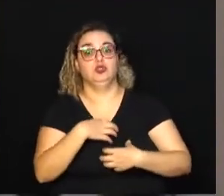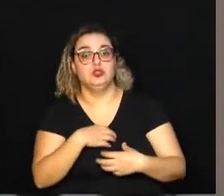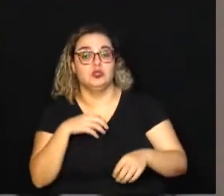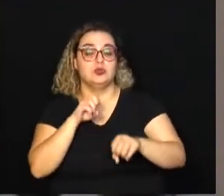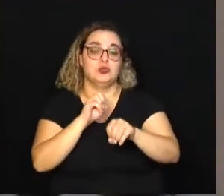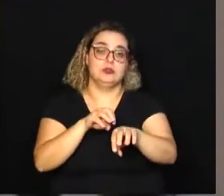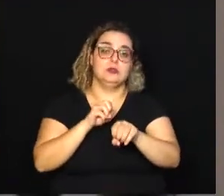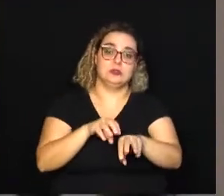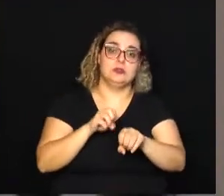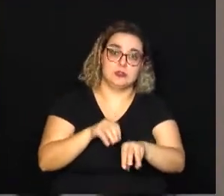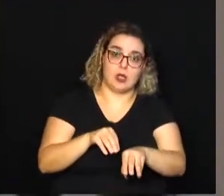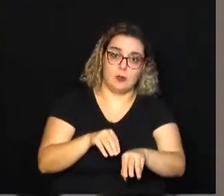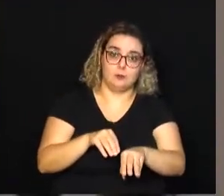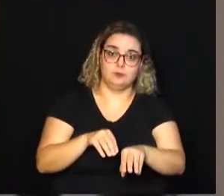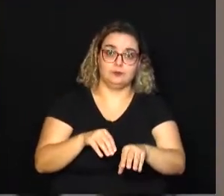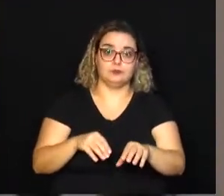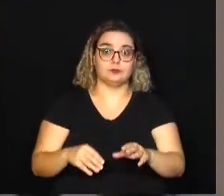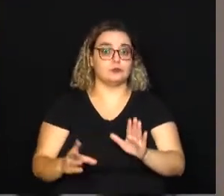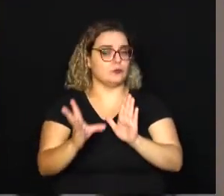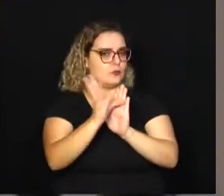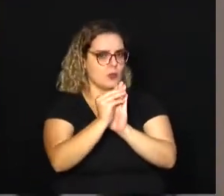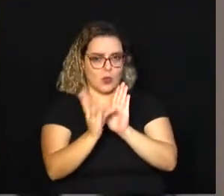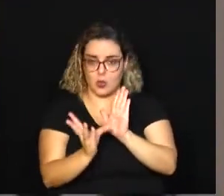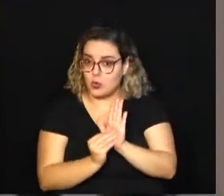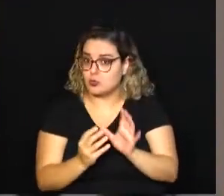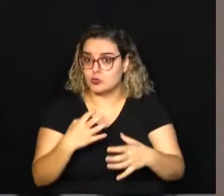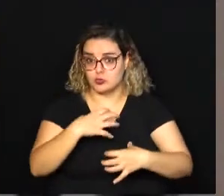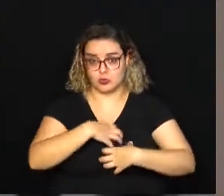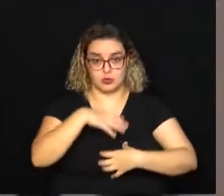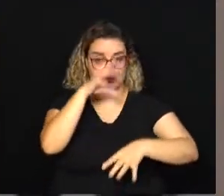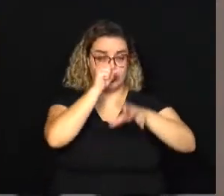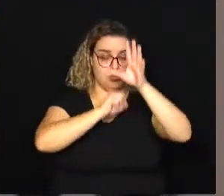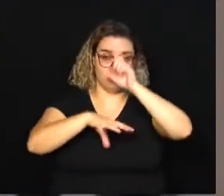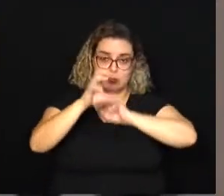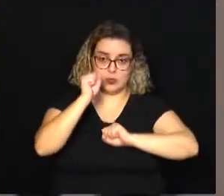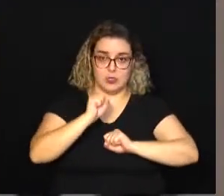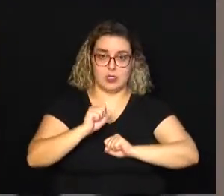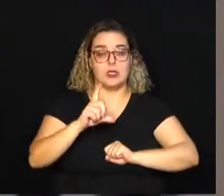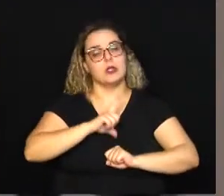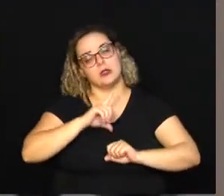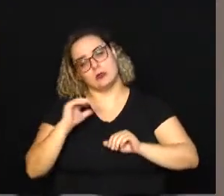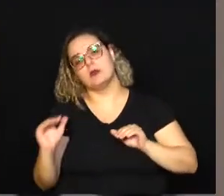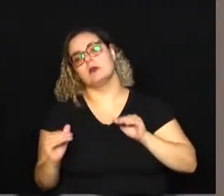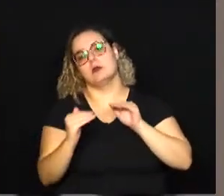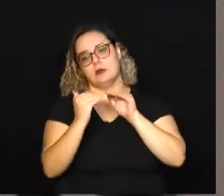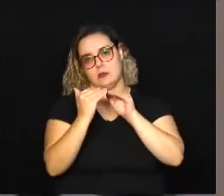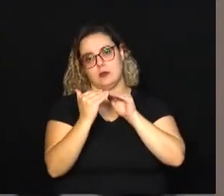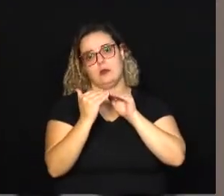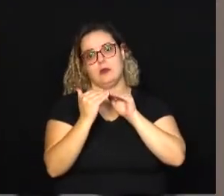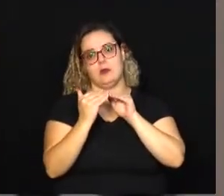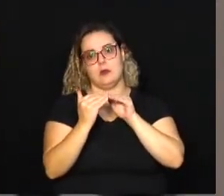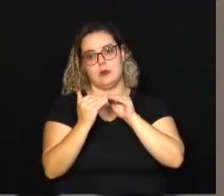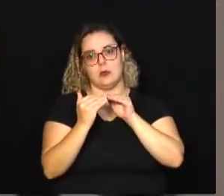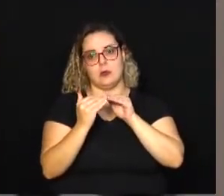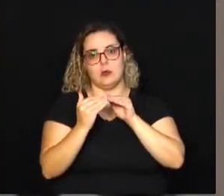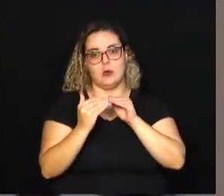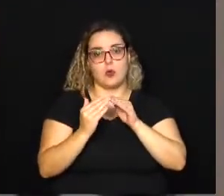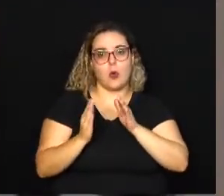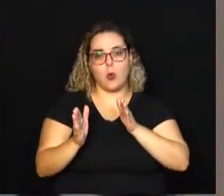ensinar, de conteúdos e de maneiras de aprender que tem a ver com a